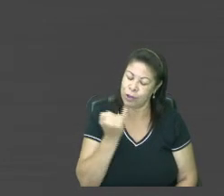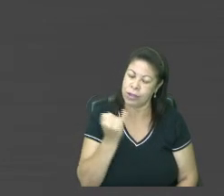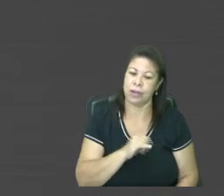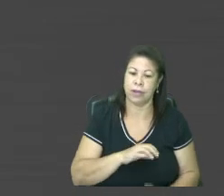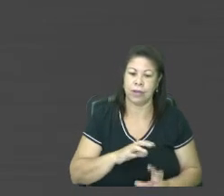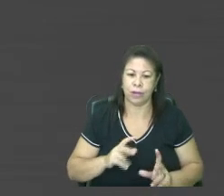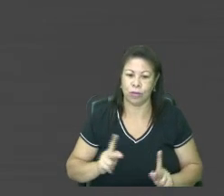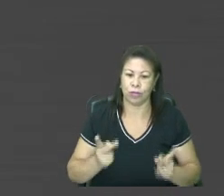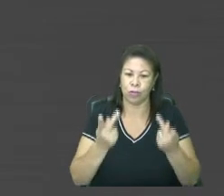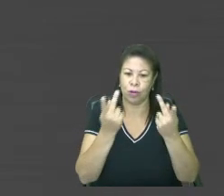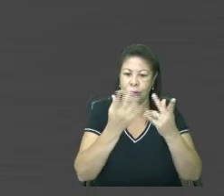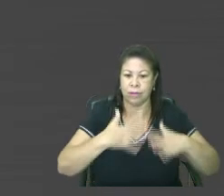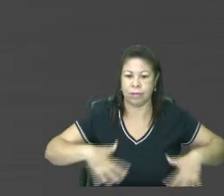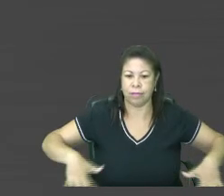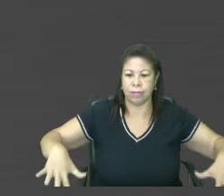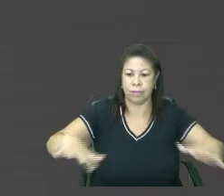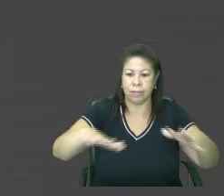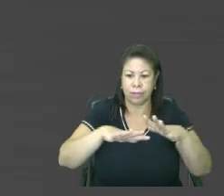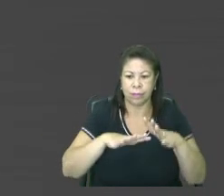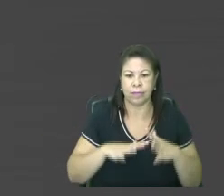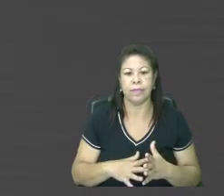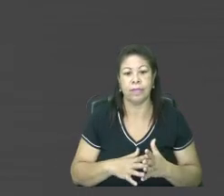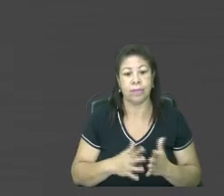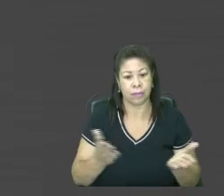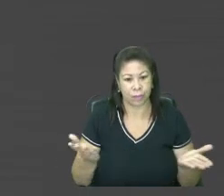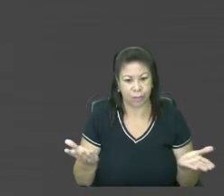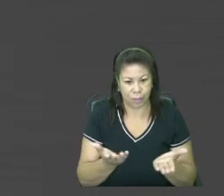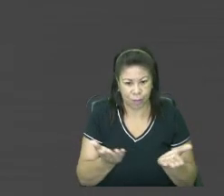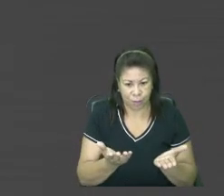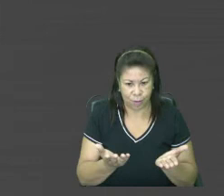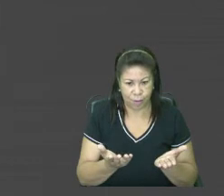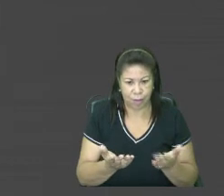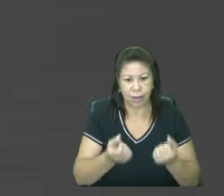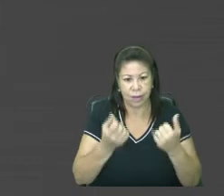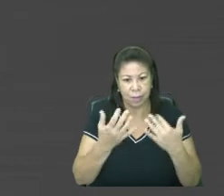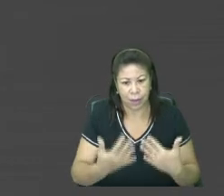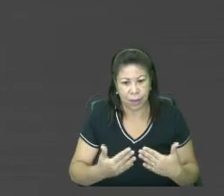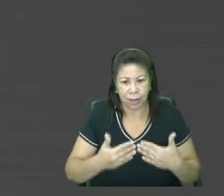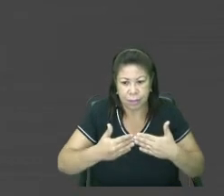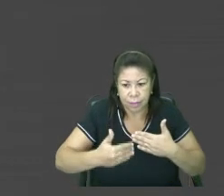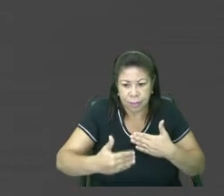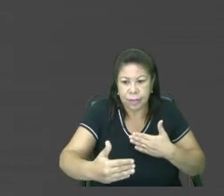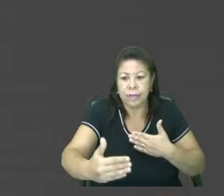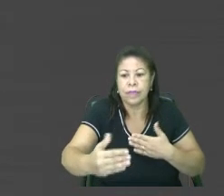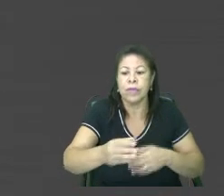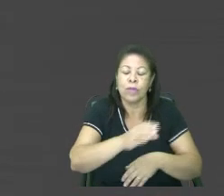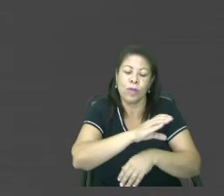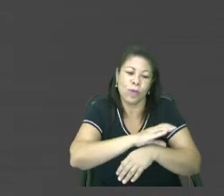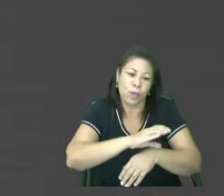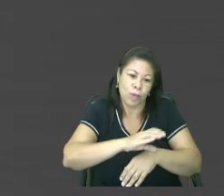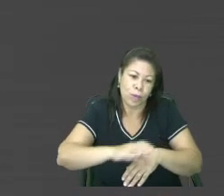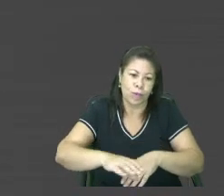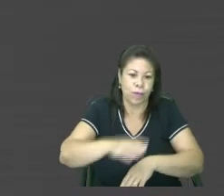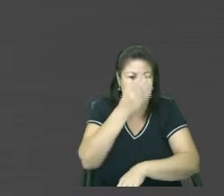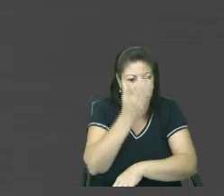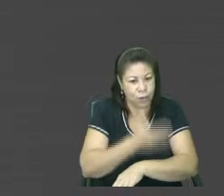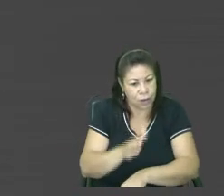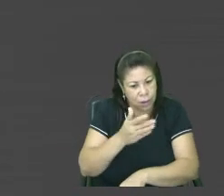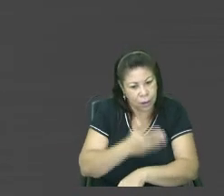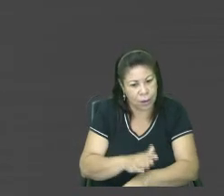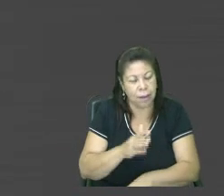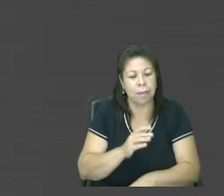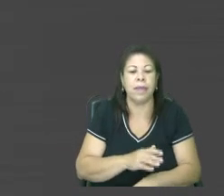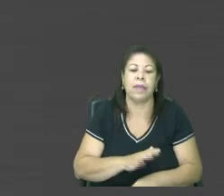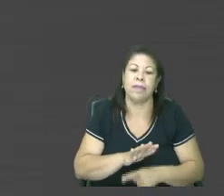né? E a partir daqui, então, algumas capacitações, algumas participações da vigilância